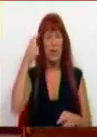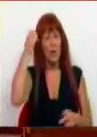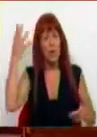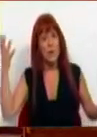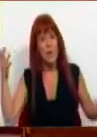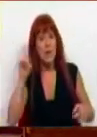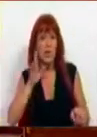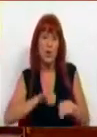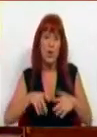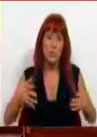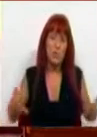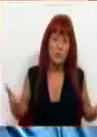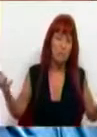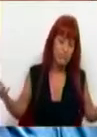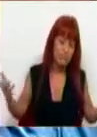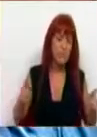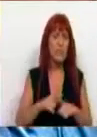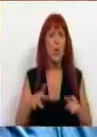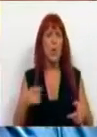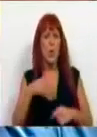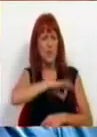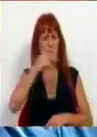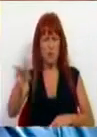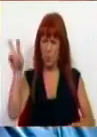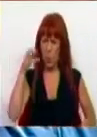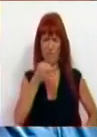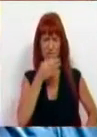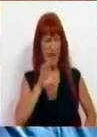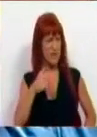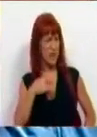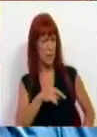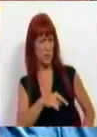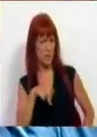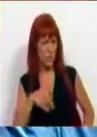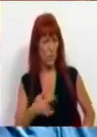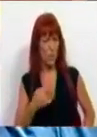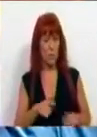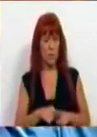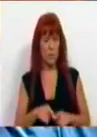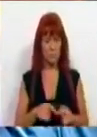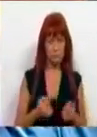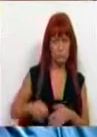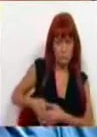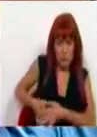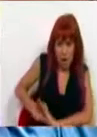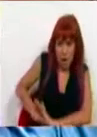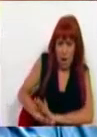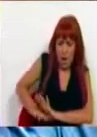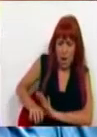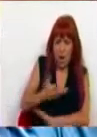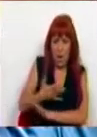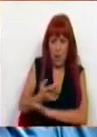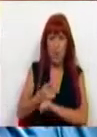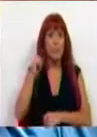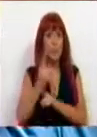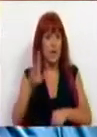compreendem, senhoras e senhores deputados, quando os pensionistas ouvem falar do CDS hoje em dia, escondem logo a carteira. Porque sabem